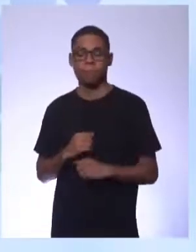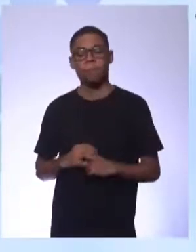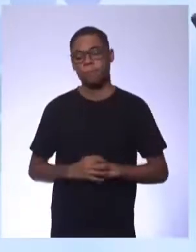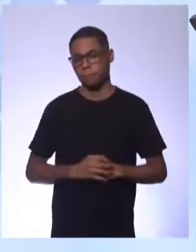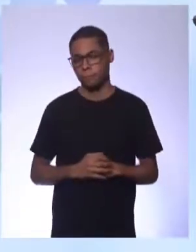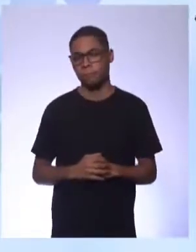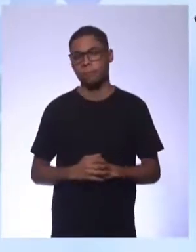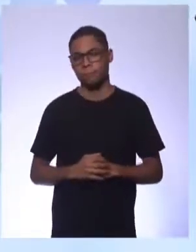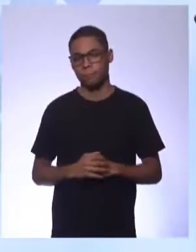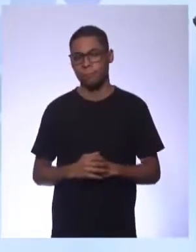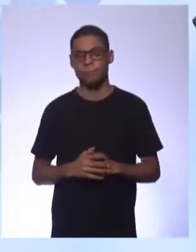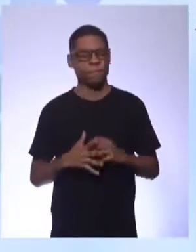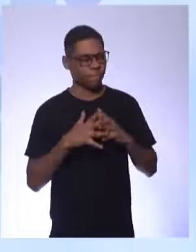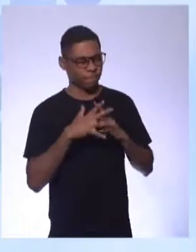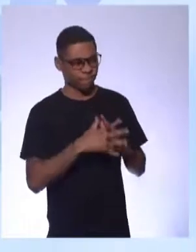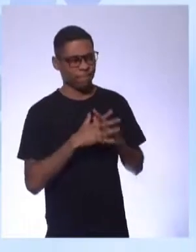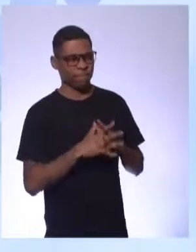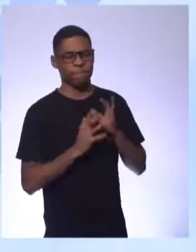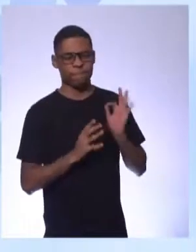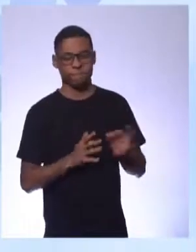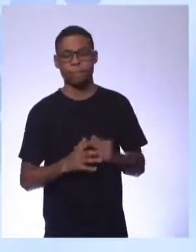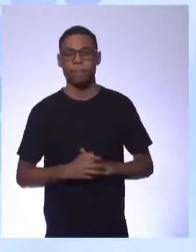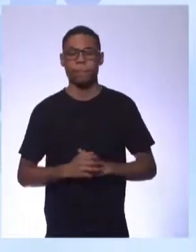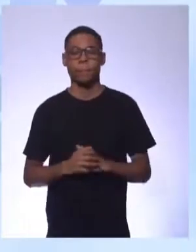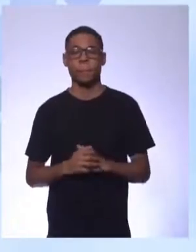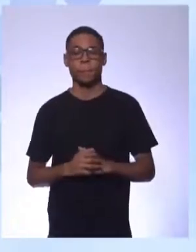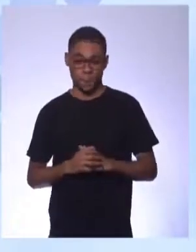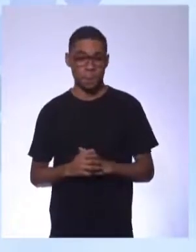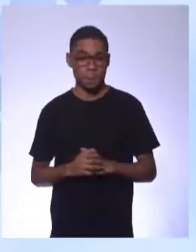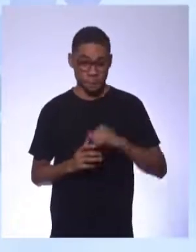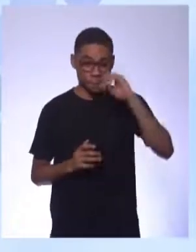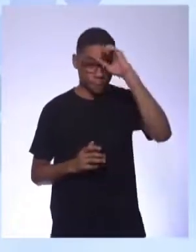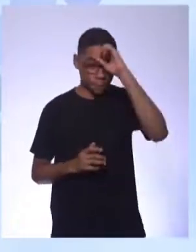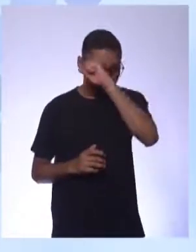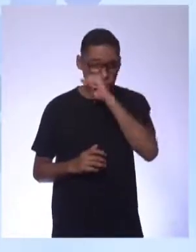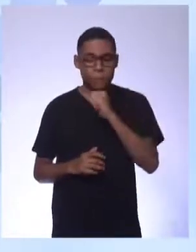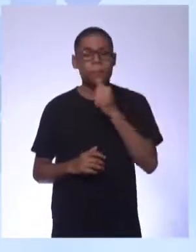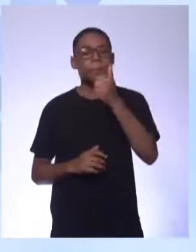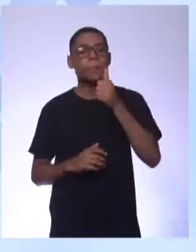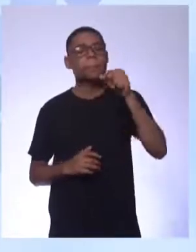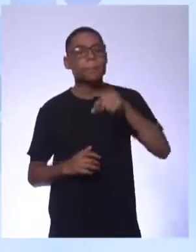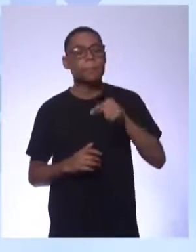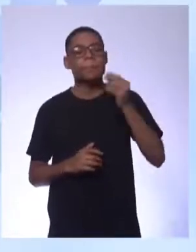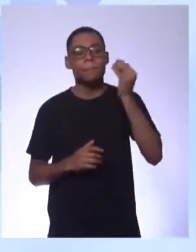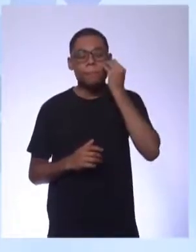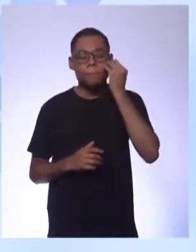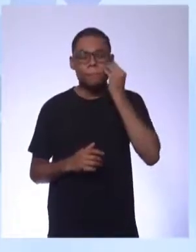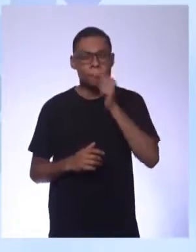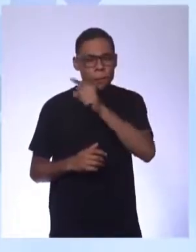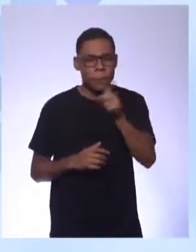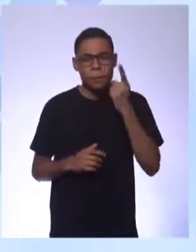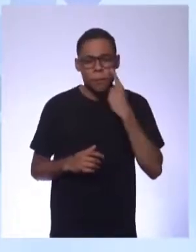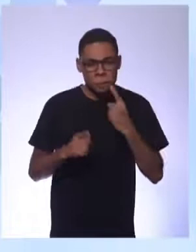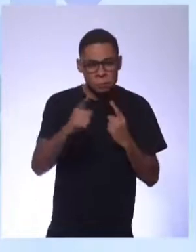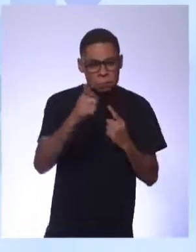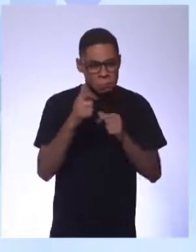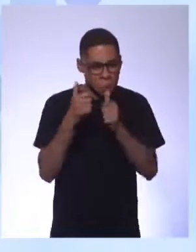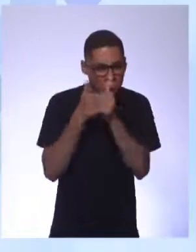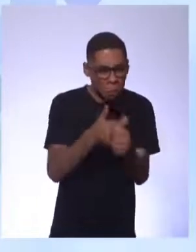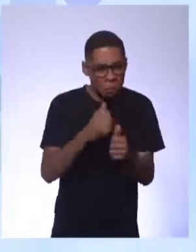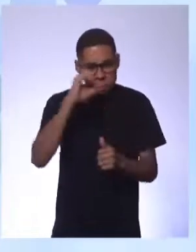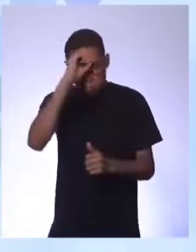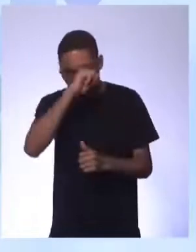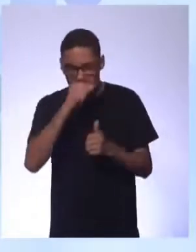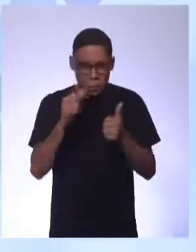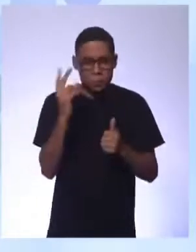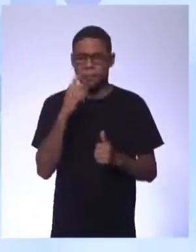Certo? É verdade, complicado. Agora, vamos lá, se fechou direitinho, vamos tentar ver se vocês estão acompanhando